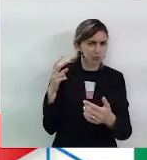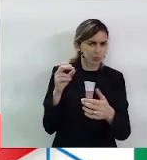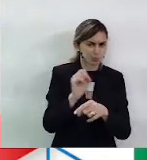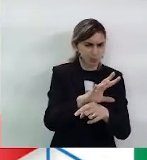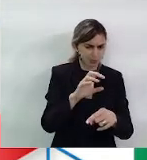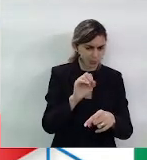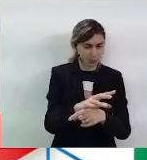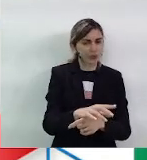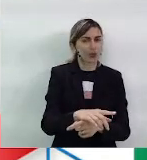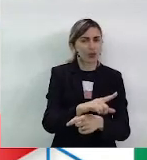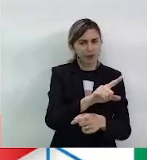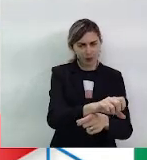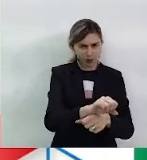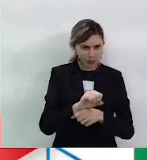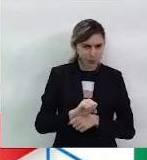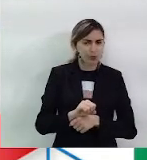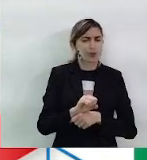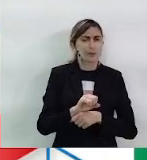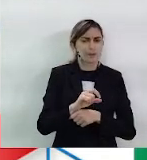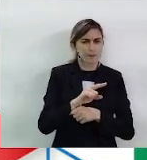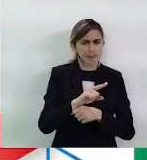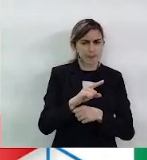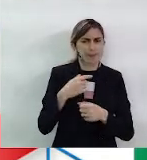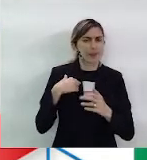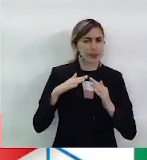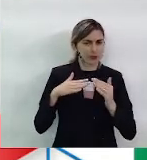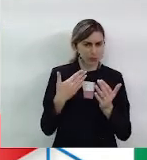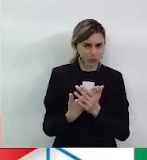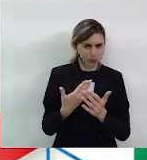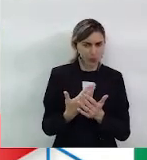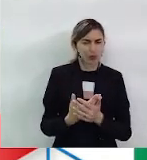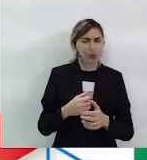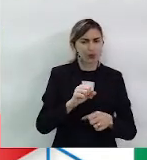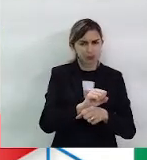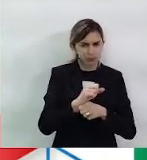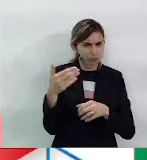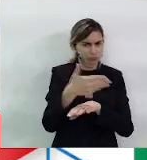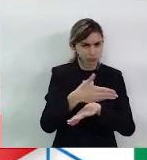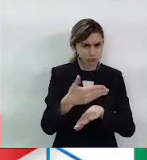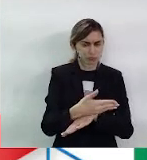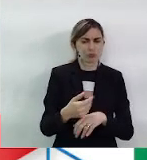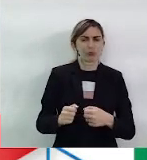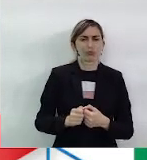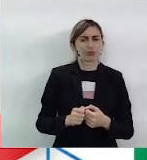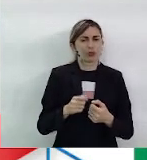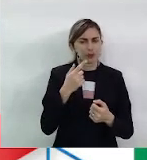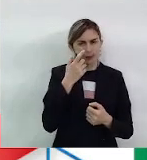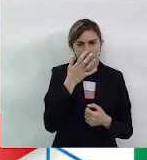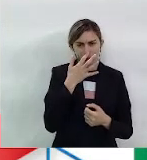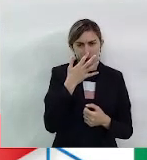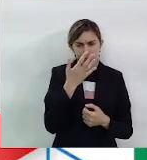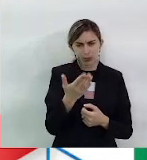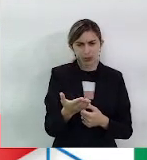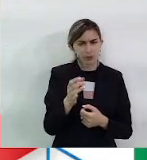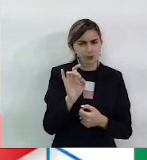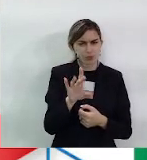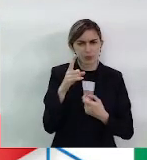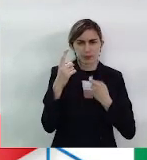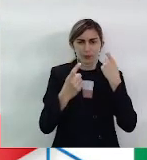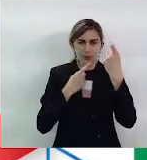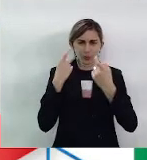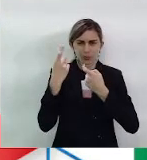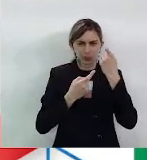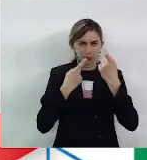indisciplinados foram suspensos da escola. Observa aí que a gente não vai ter apenas a